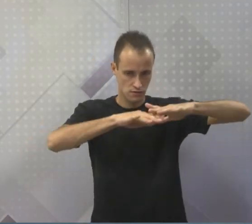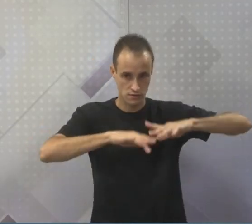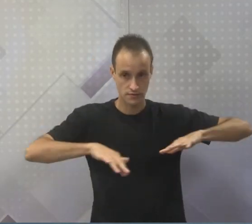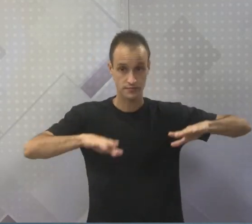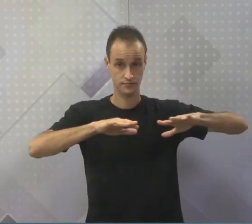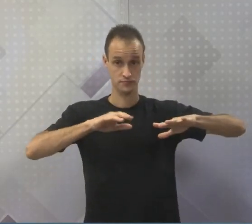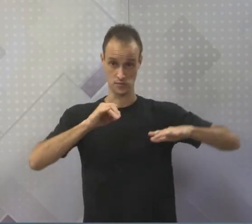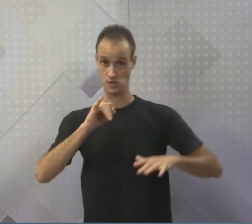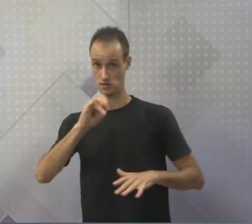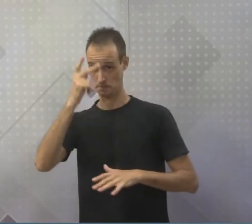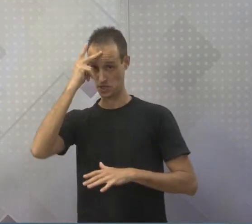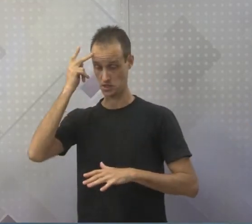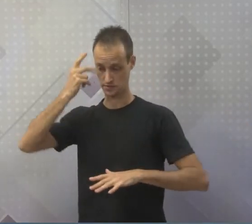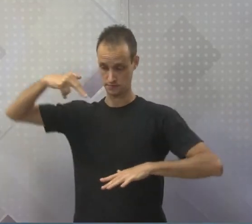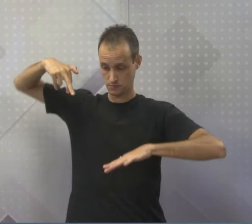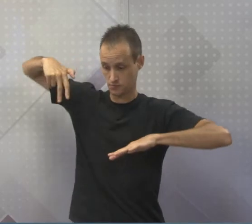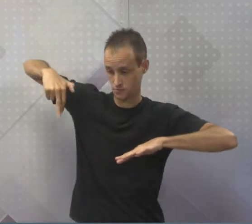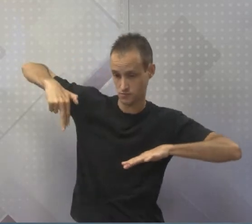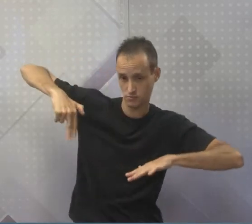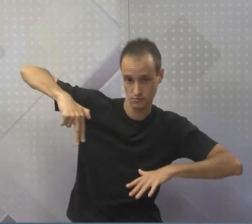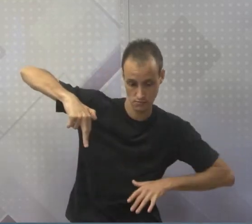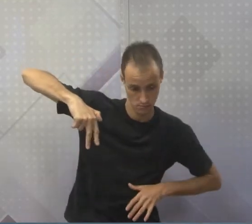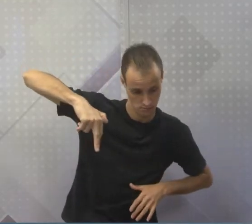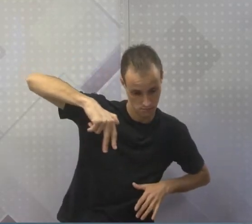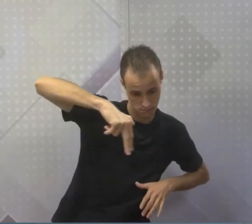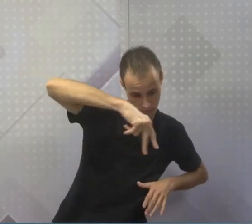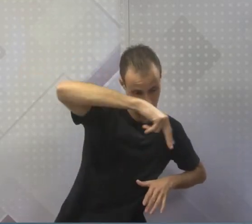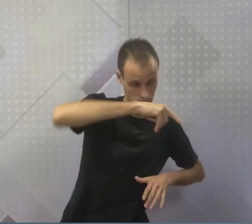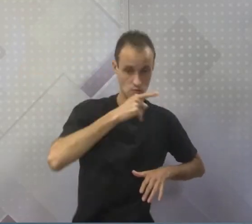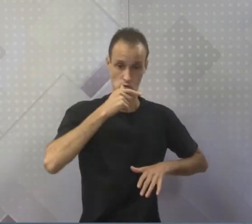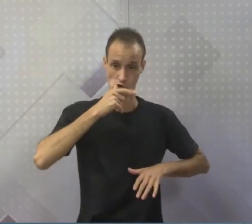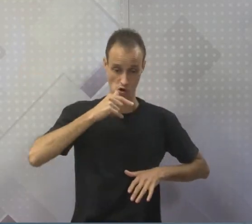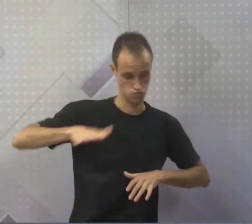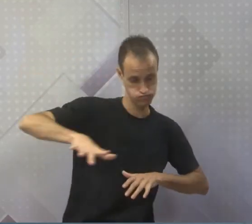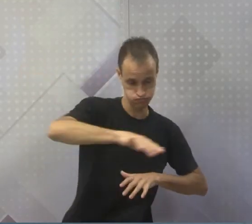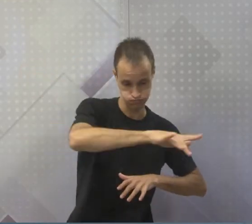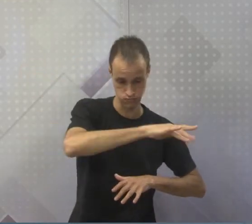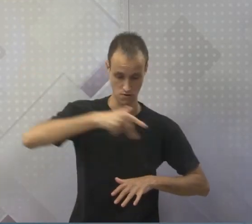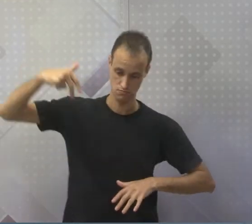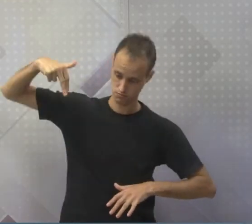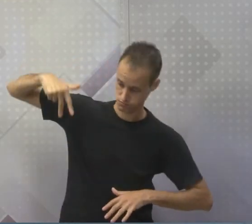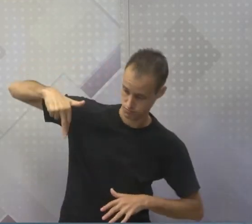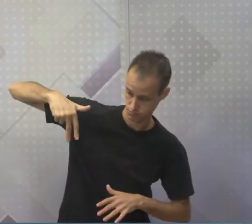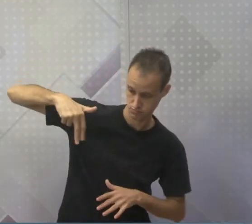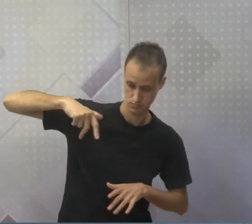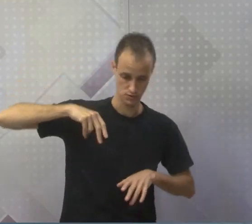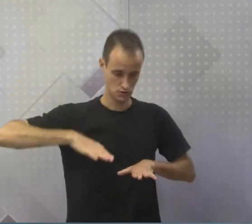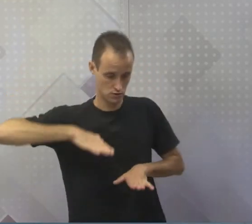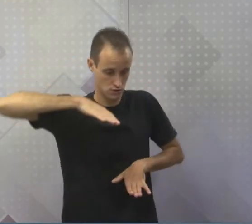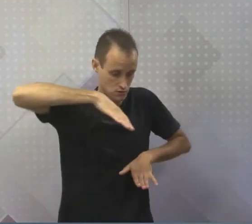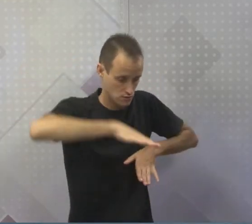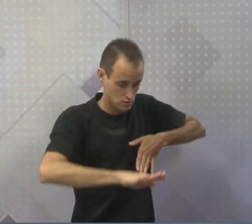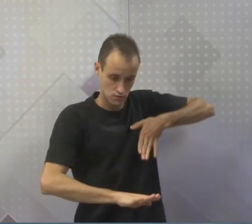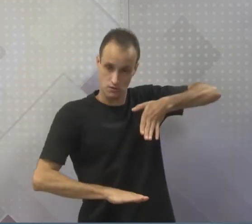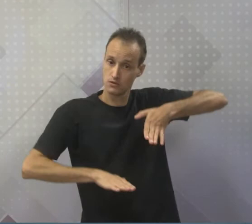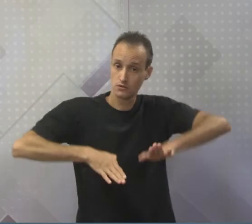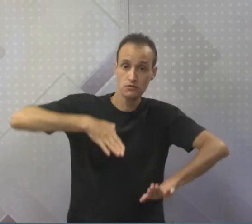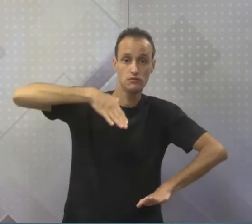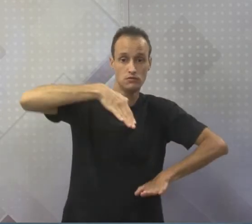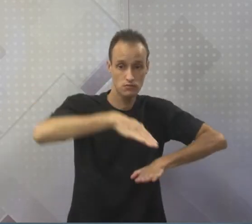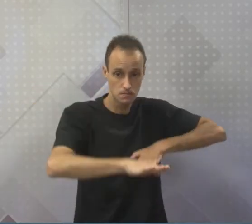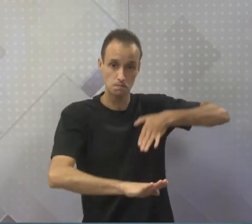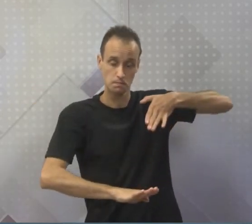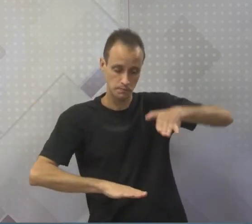alagado. Quando as pessoas passam por essa área alagada, colocam lá seus pezinhos na